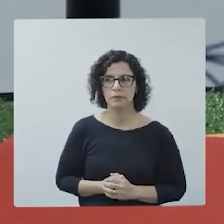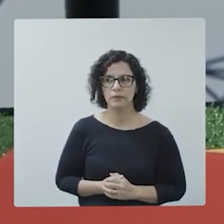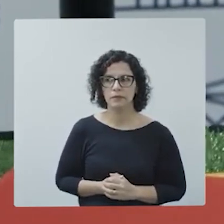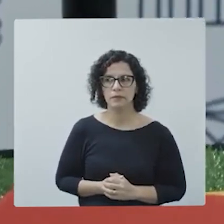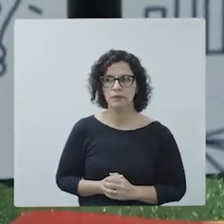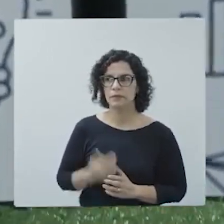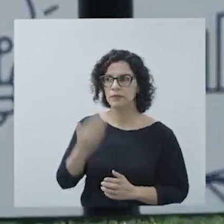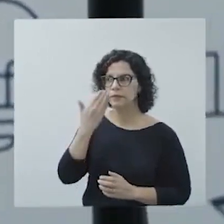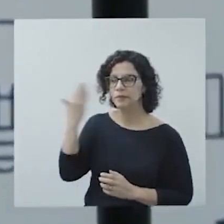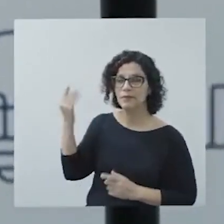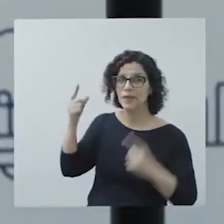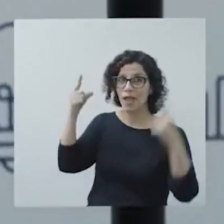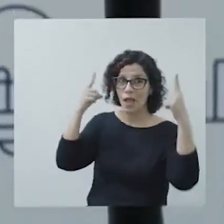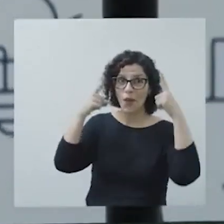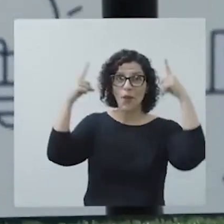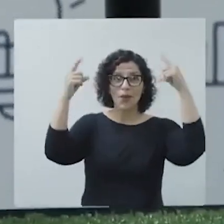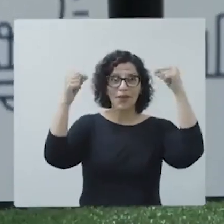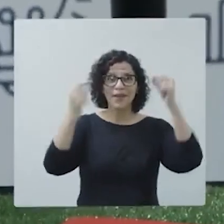Para fazer